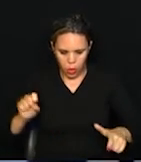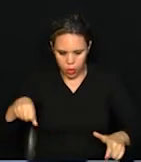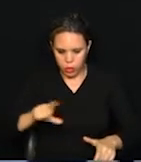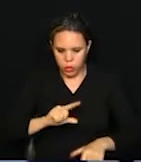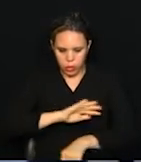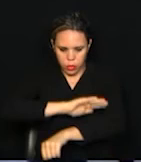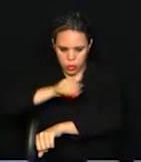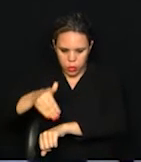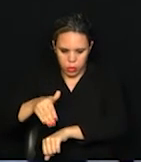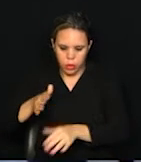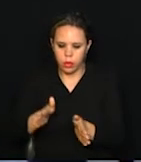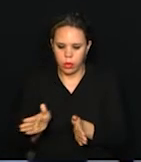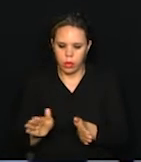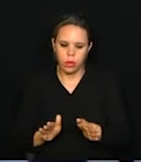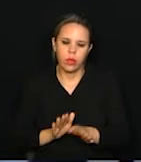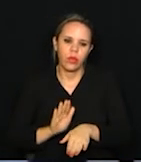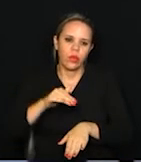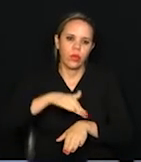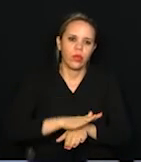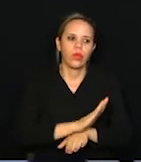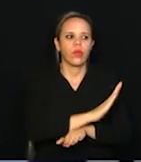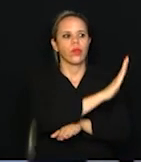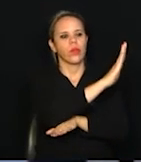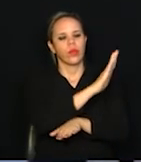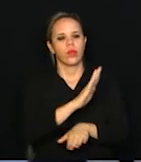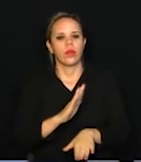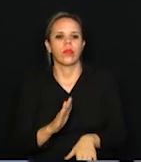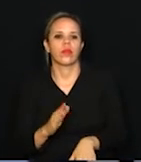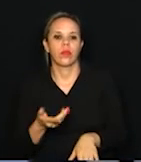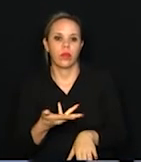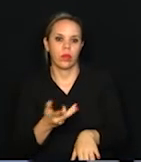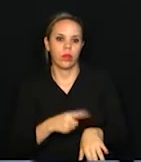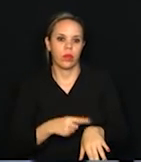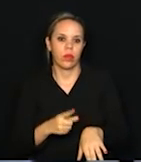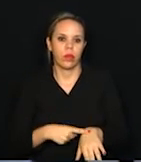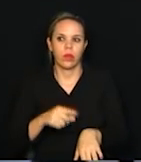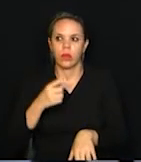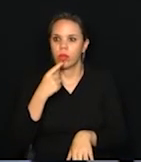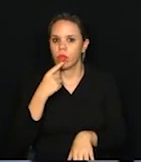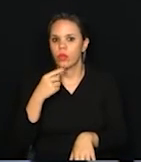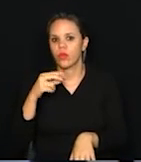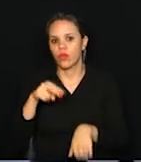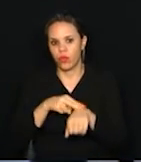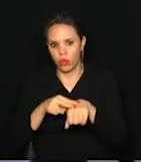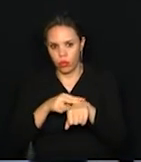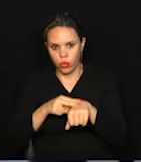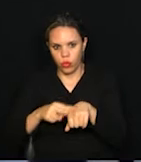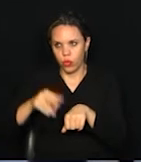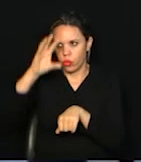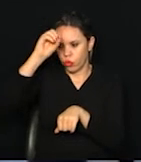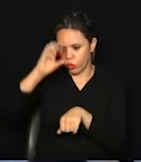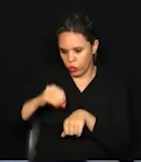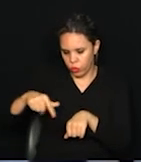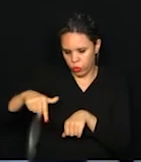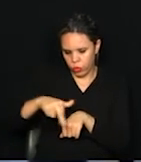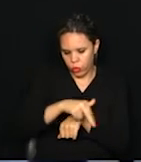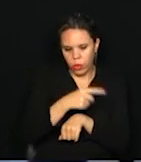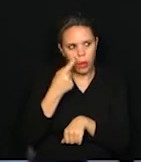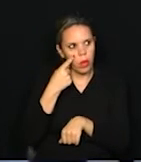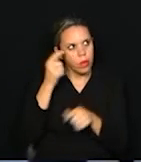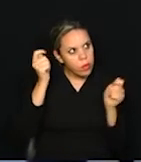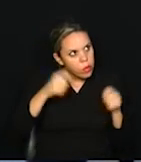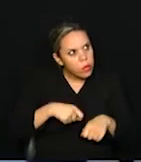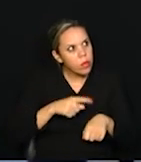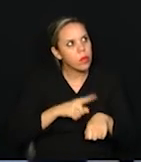para deficiente. Cronometramos o tempo de sinal verde e fizemos a travessia a pé para ver se